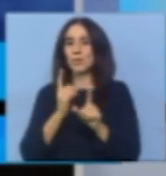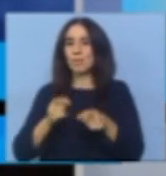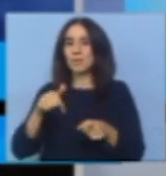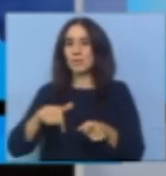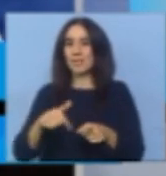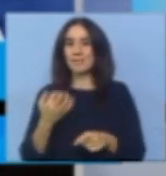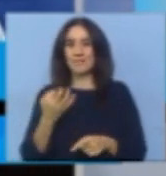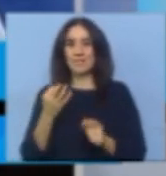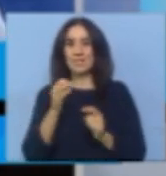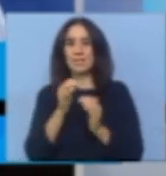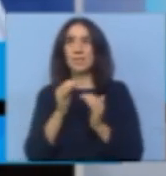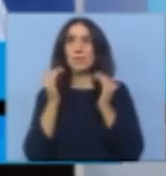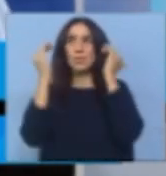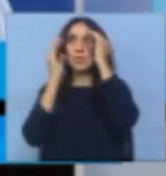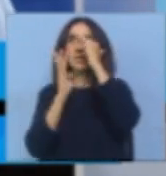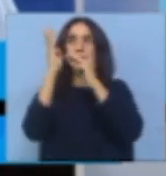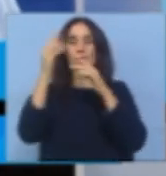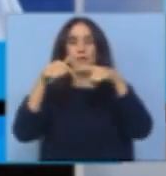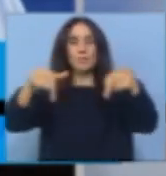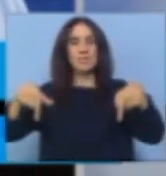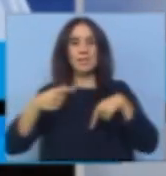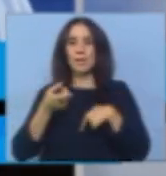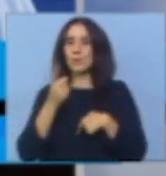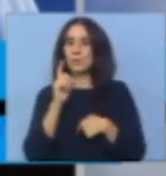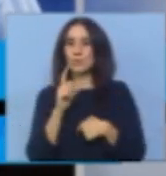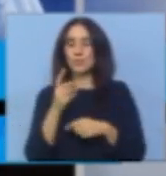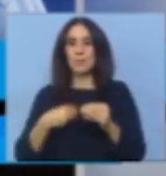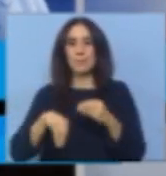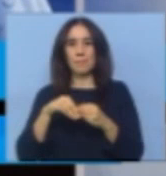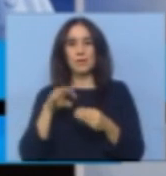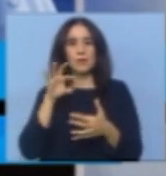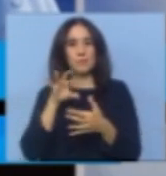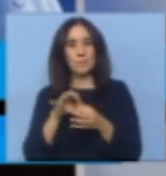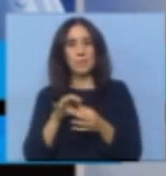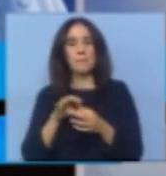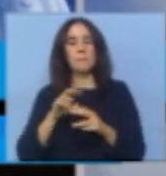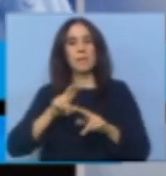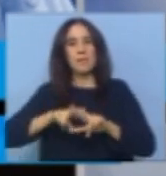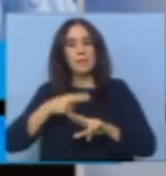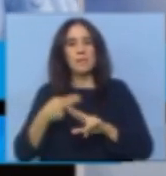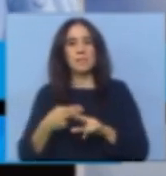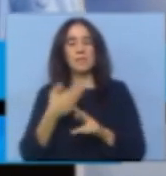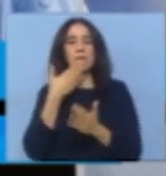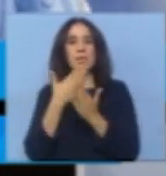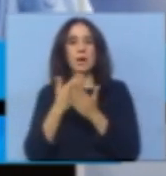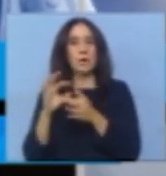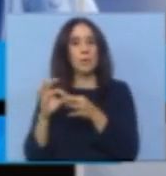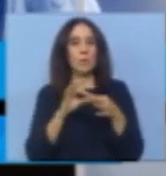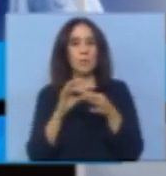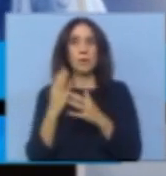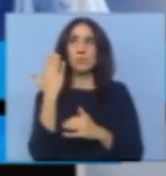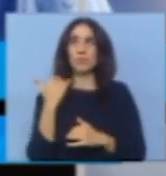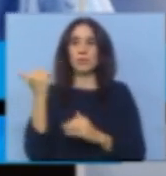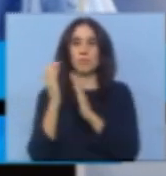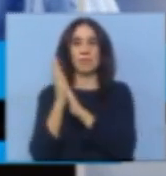o céu não é uma dimensão espacial, seria mais uma dimensão intensiva da comunhão que somos chamados a fazer com